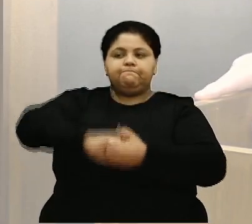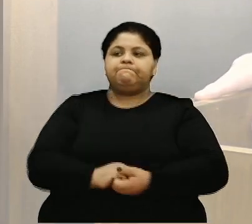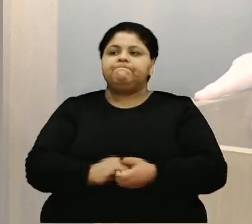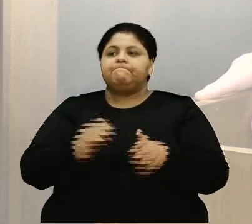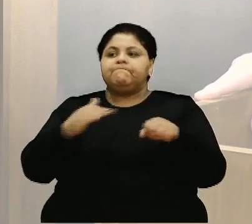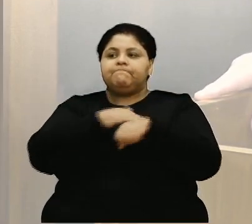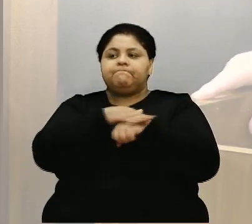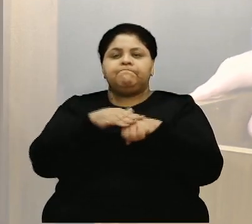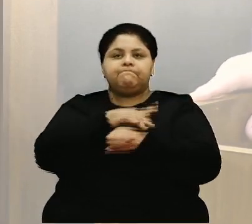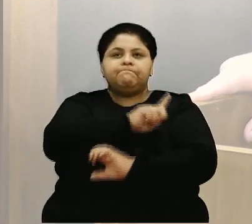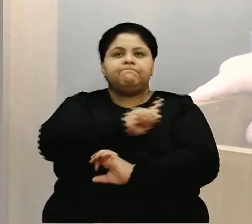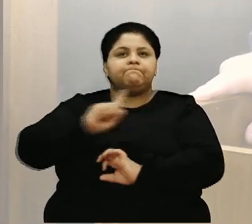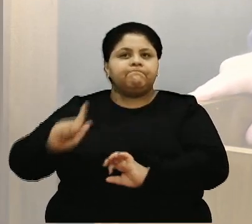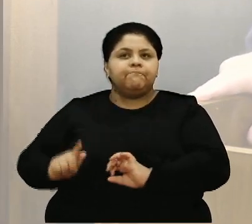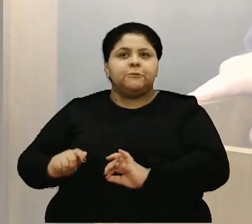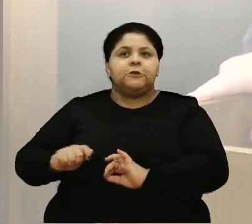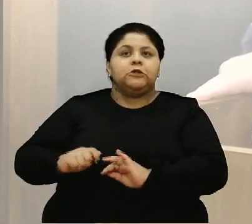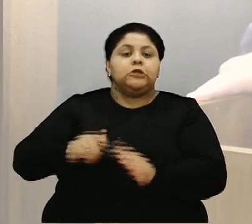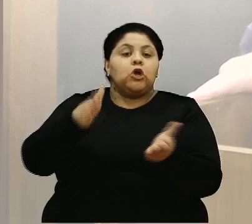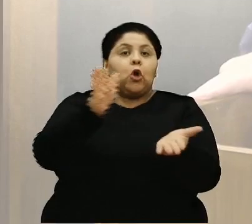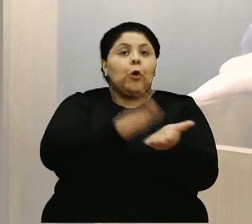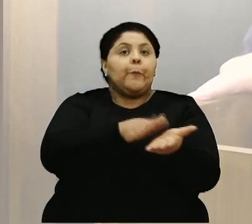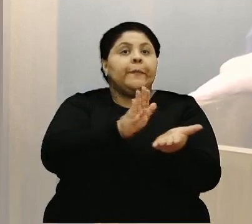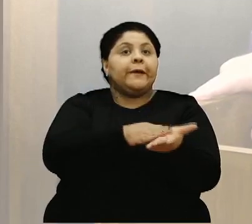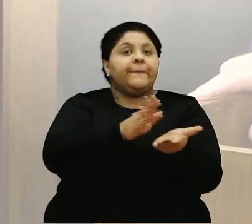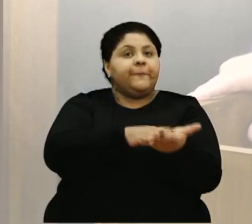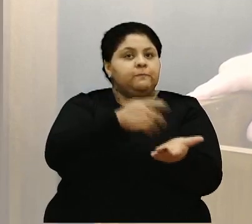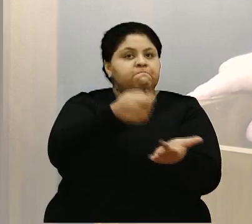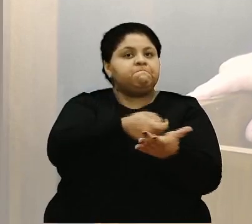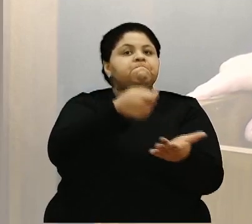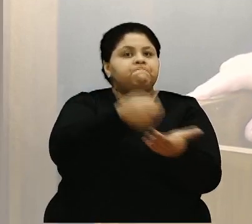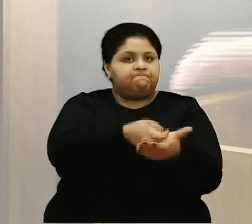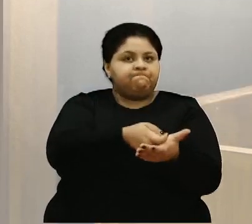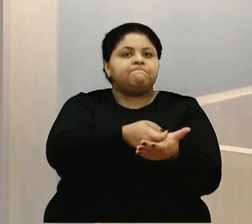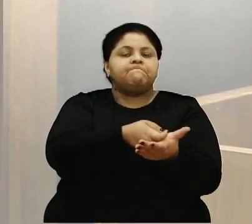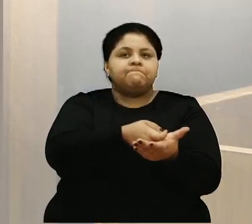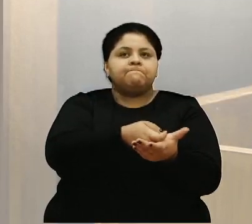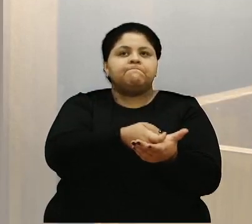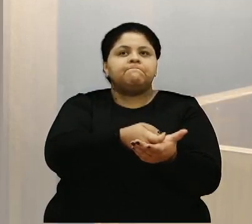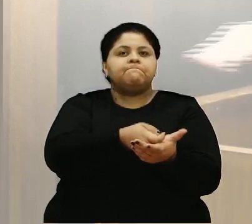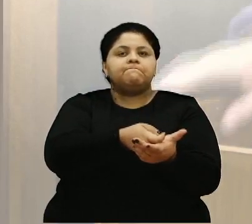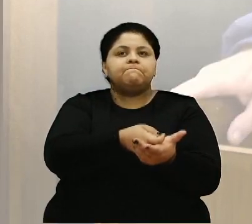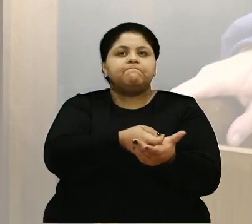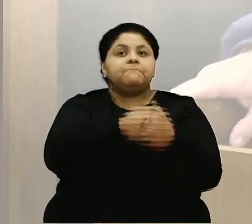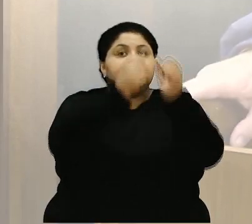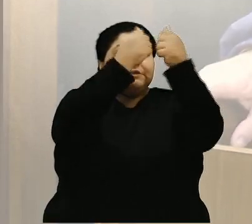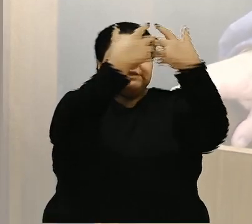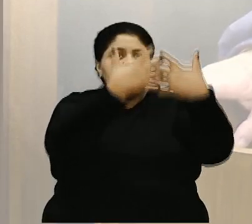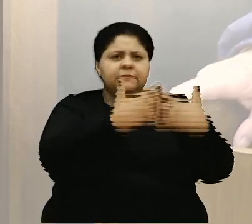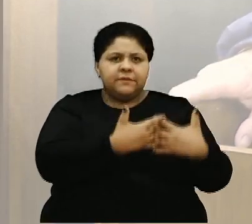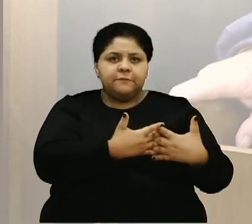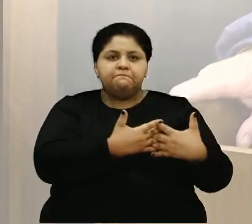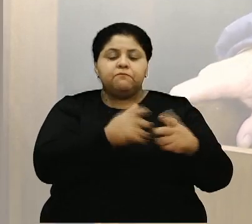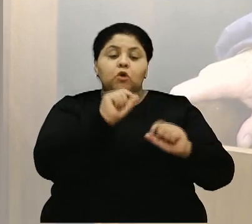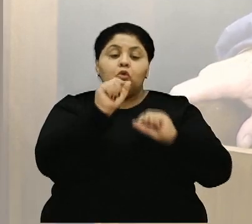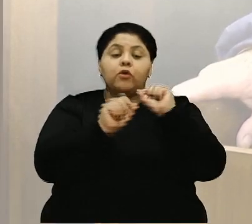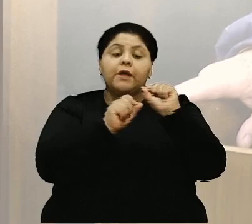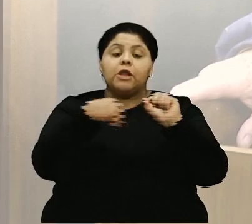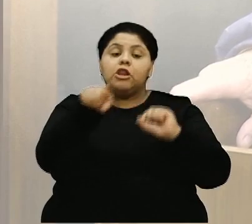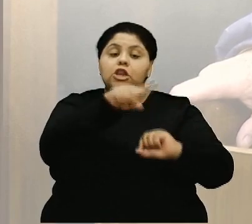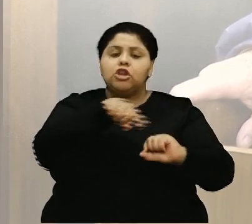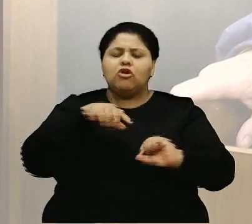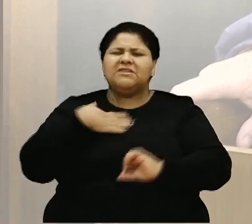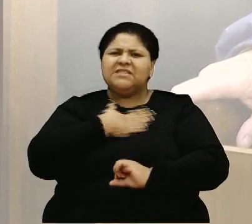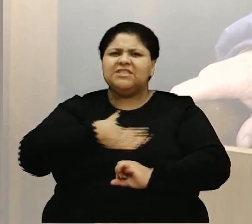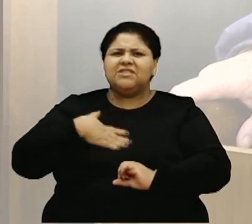Conversando com o governador, cobramos do governador e colocamos para ele o que nós estamos